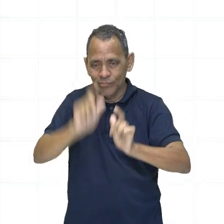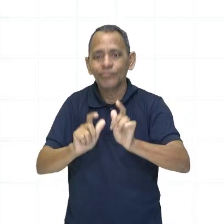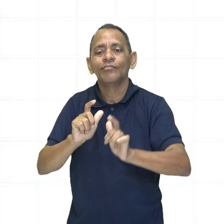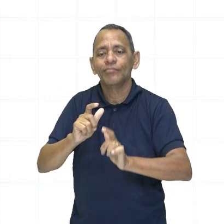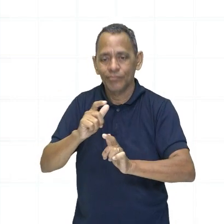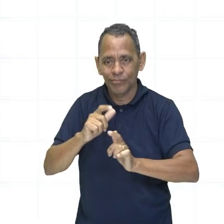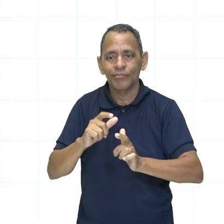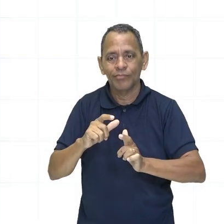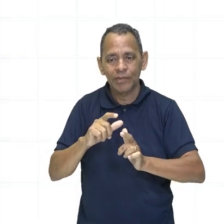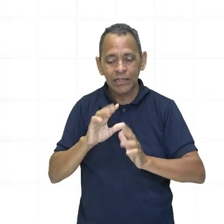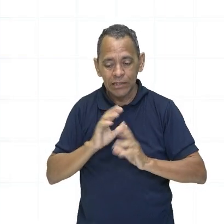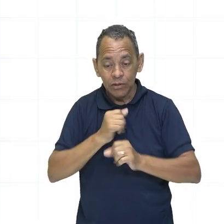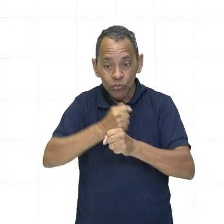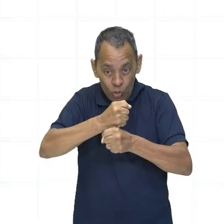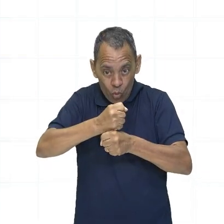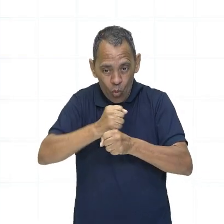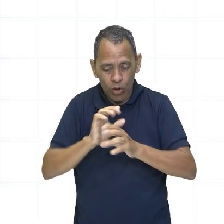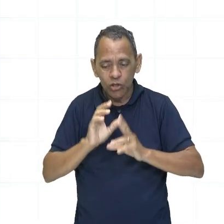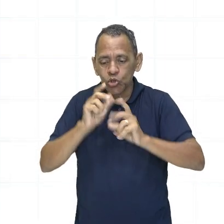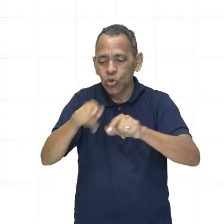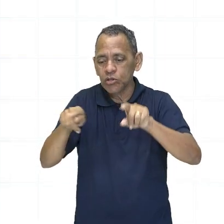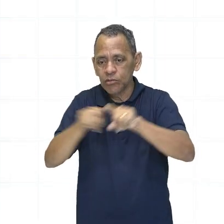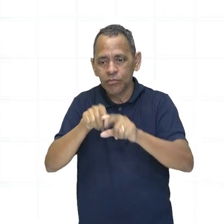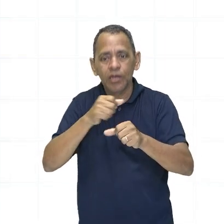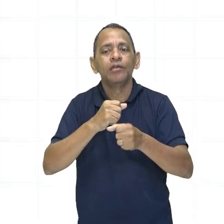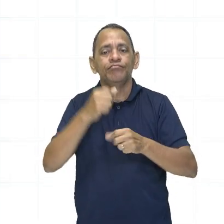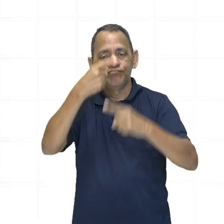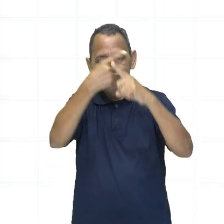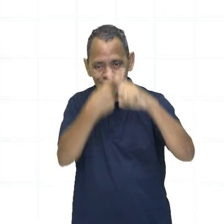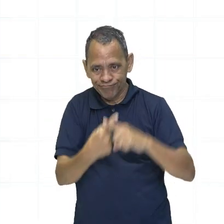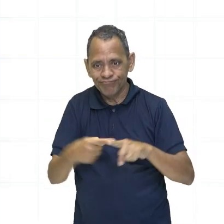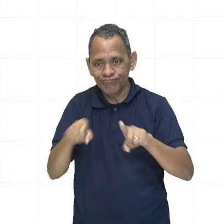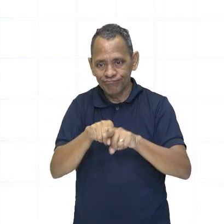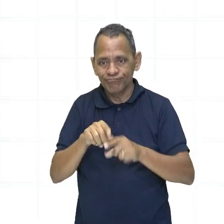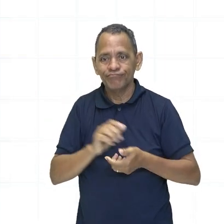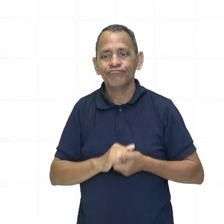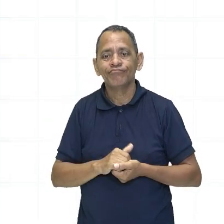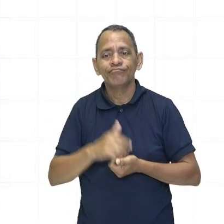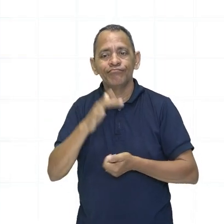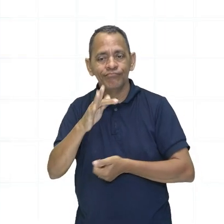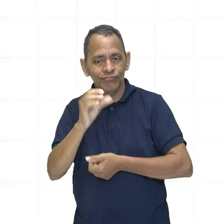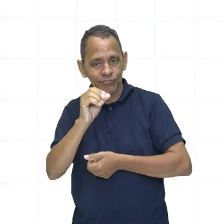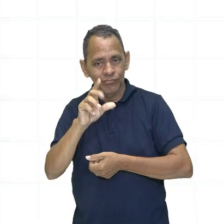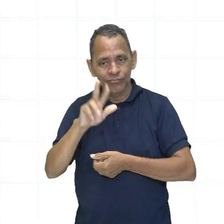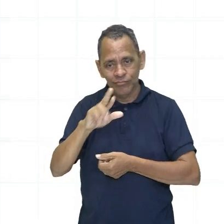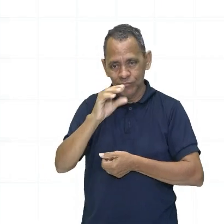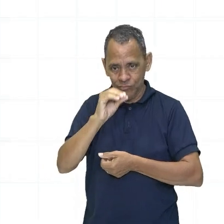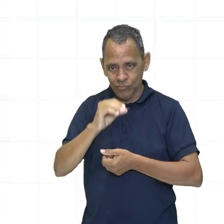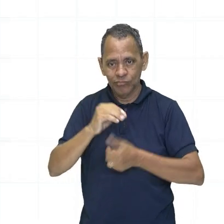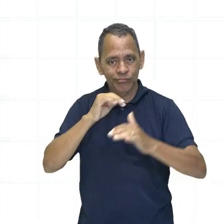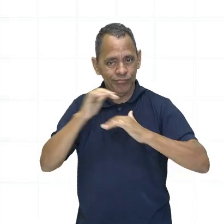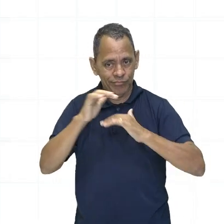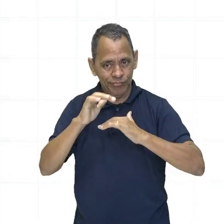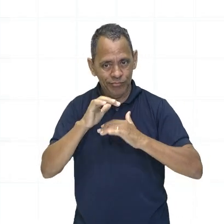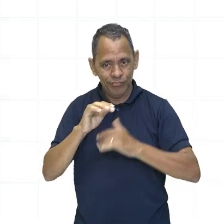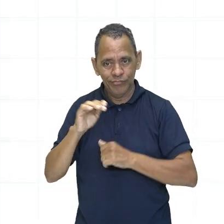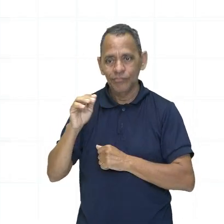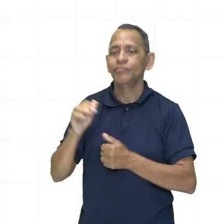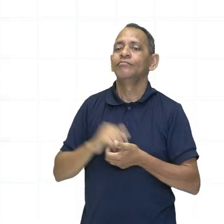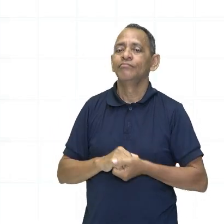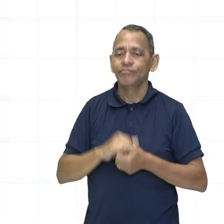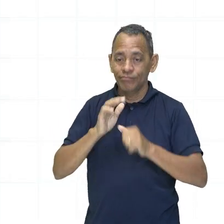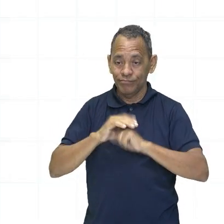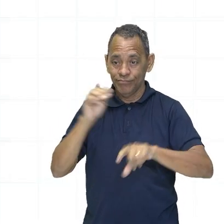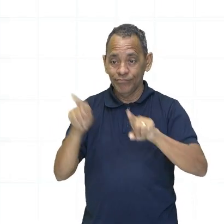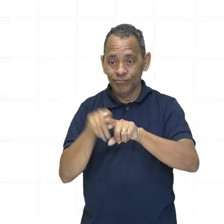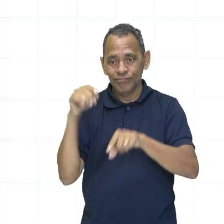festa de São João do Brasil, tendo o forró como ritmo predominante. Então, lá no Caruaru,